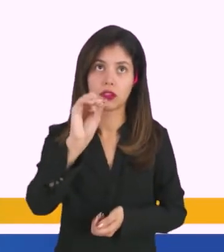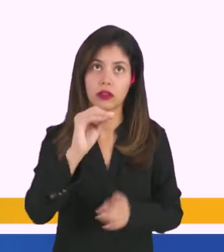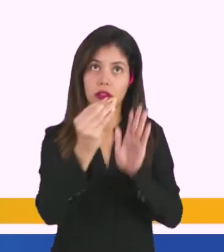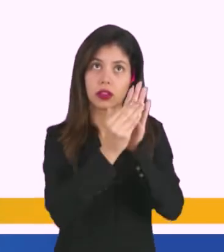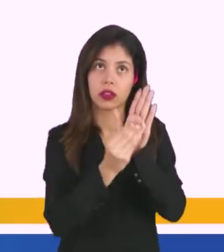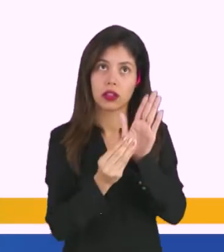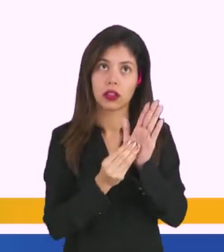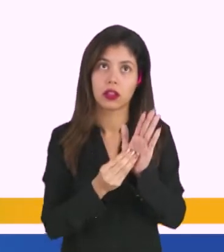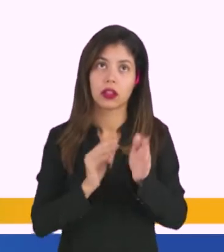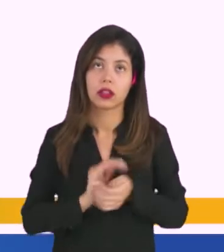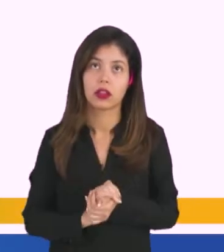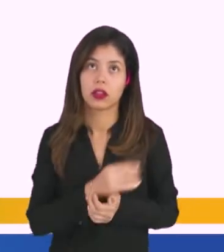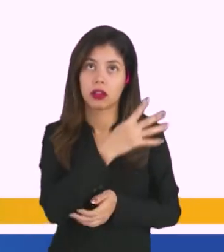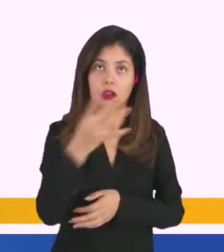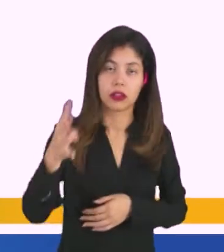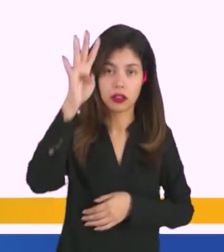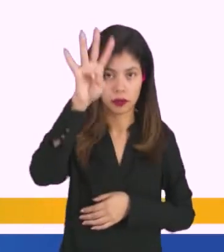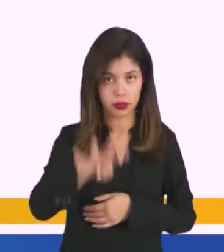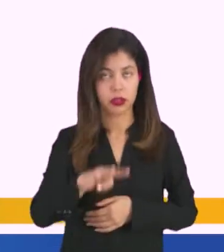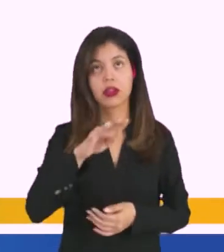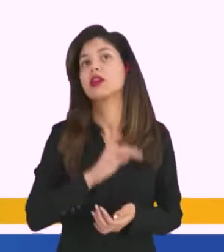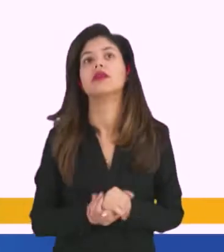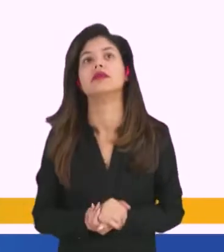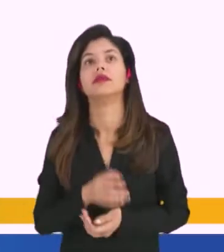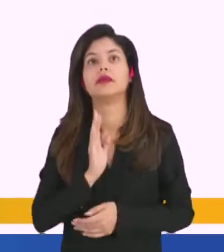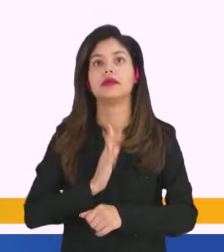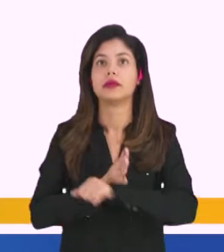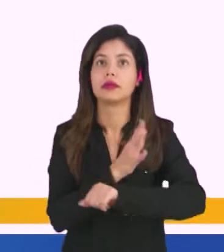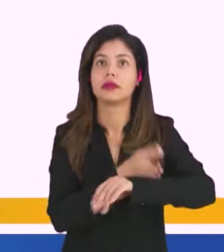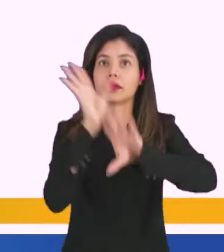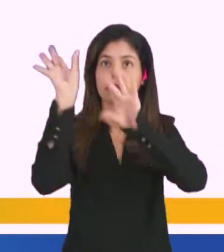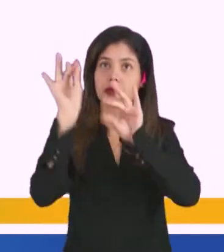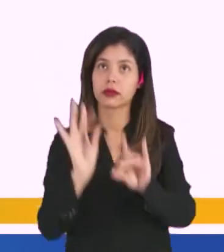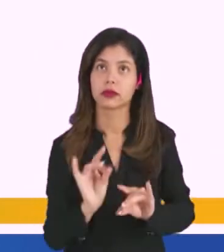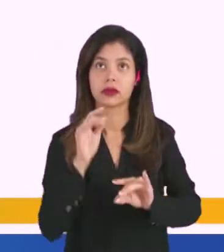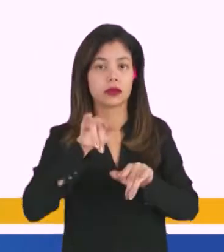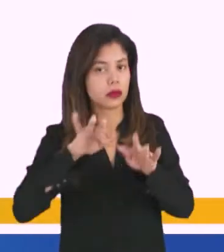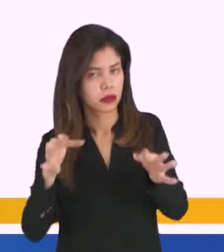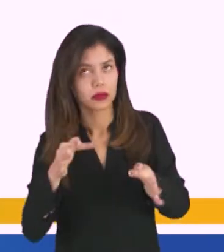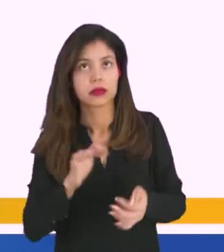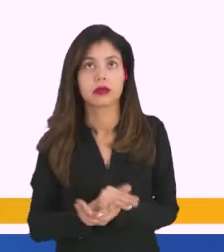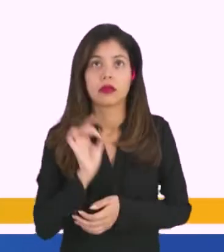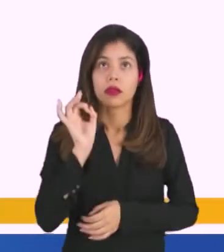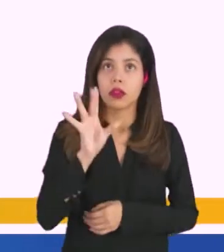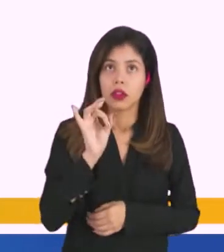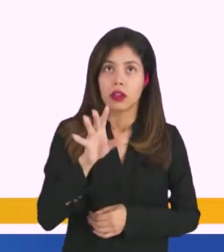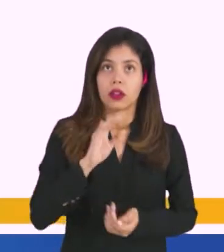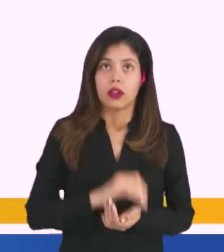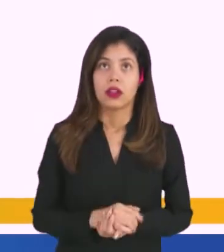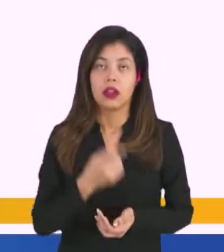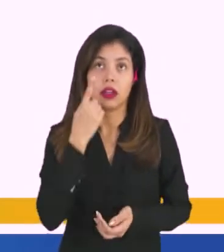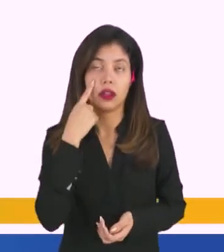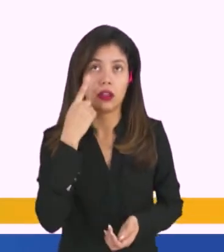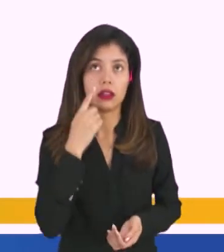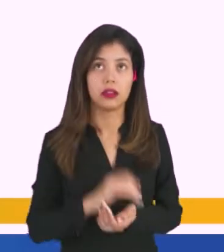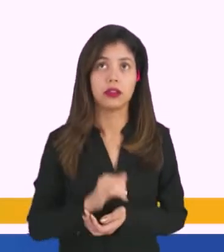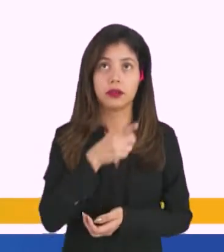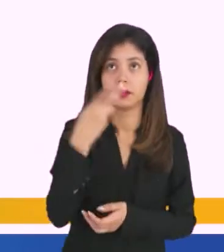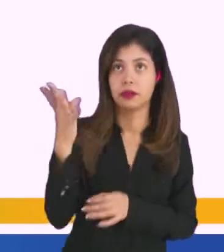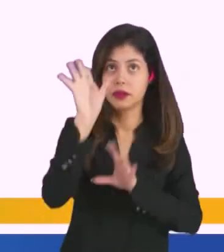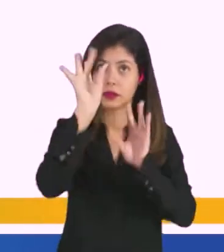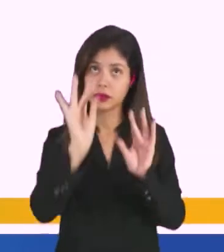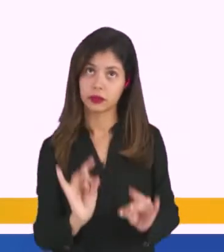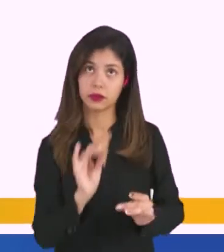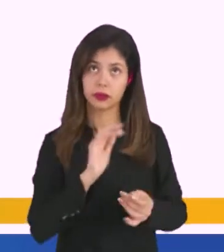gente monte aí uma tabela, né? A frequência absoluta de cada jogador é simples, basta que a gente olhe aí quantos gols cada